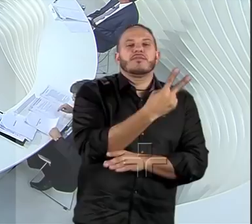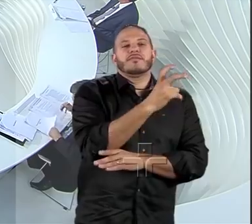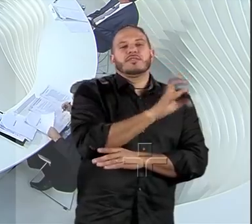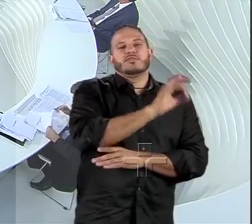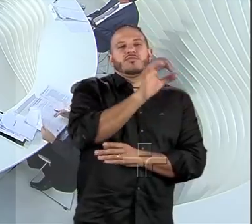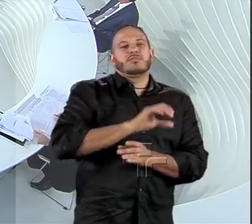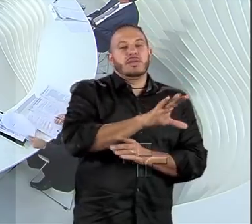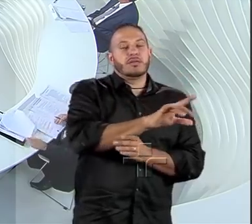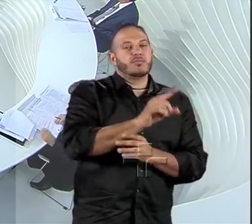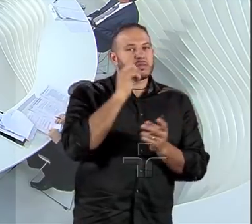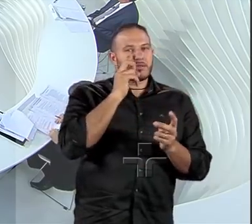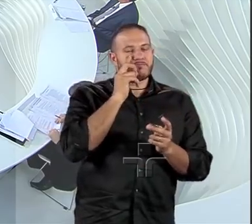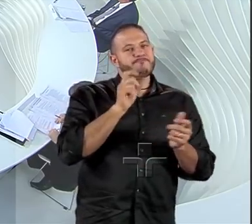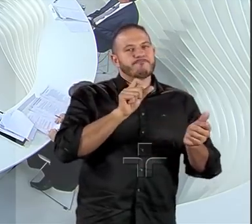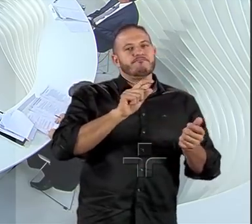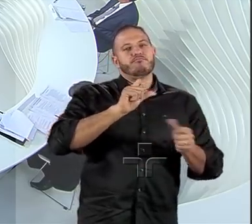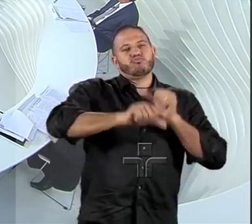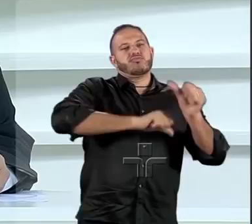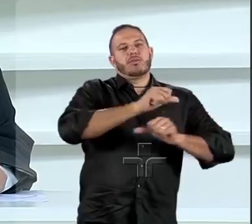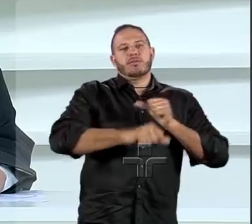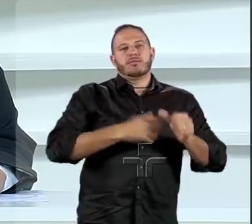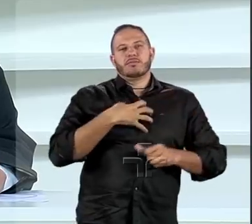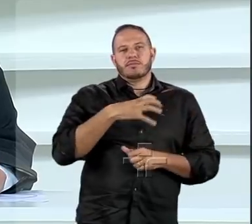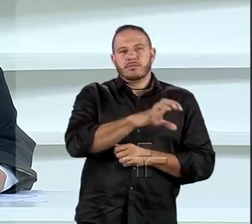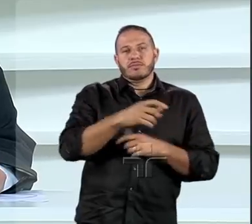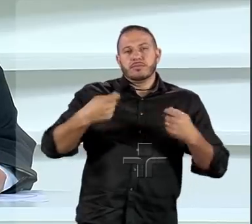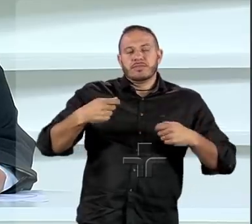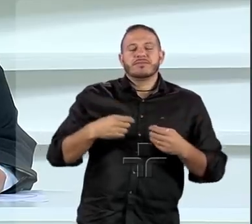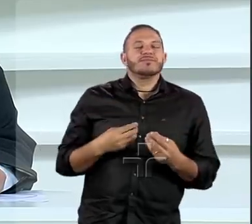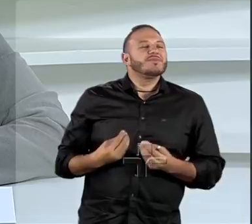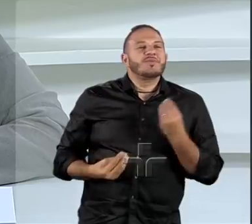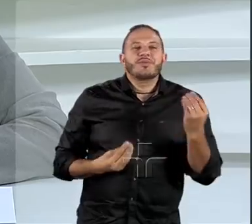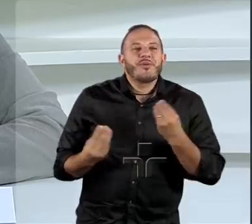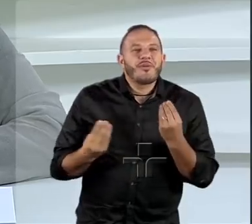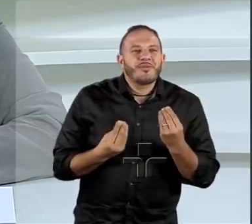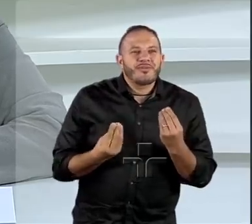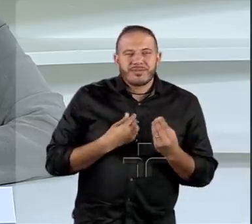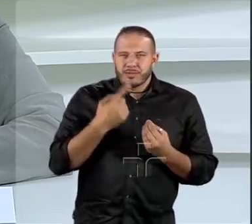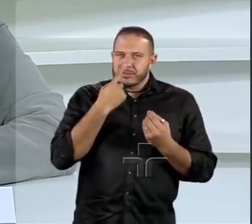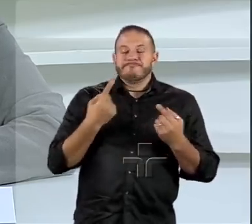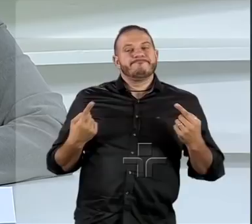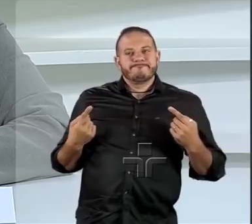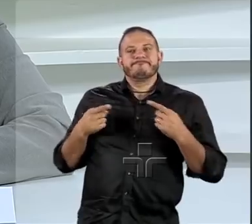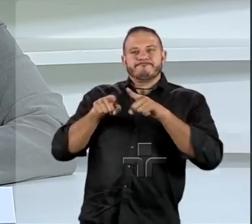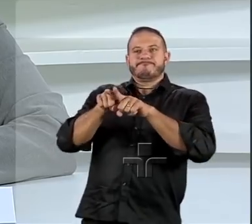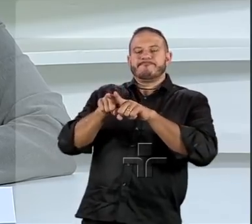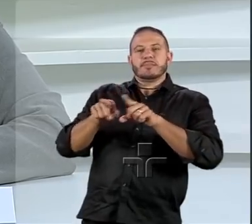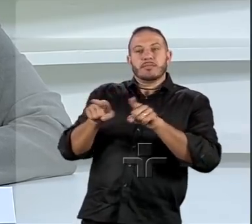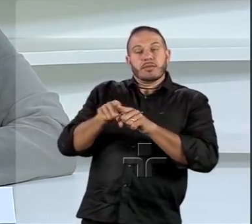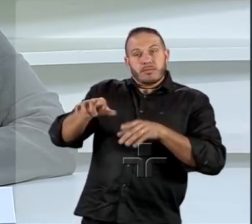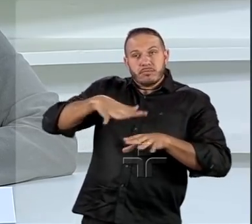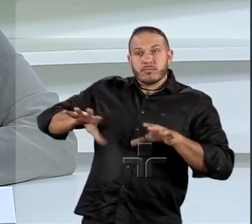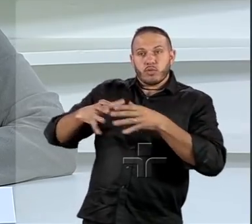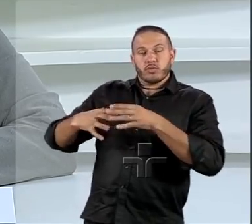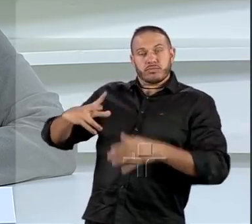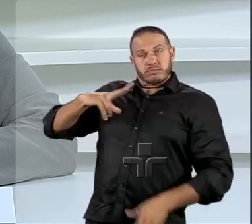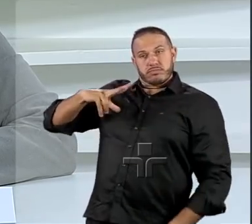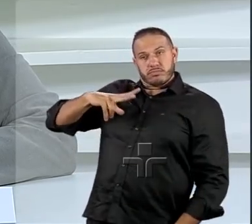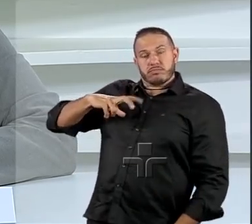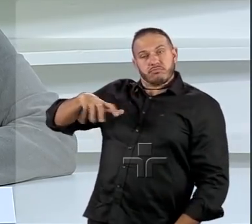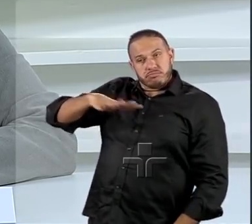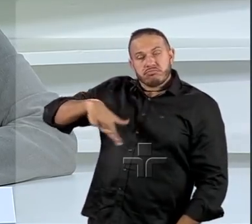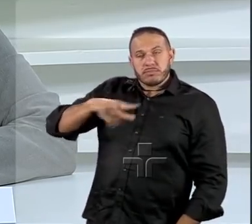conta precisa ser revisada. Como é que faz isso? Com parcerias, inclusive com a iniciativa privada, que acho que o Henrique trouxe,